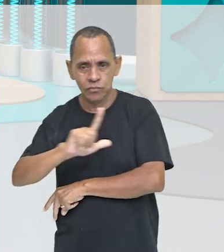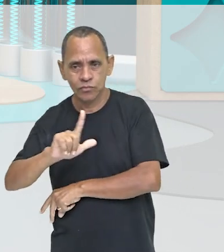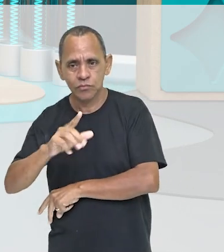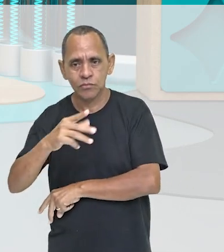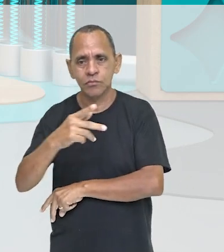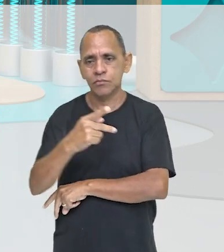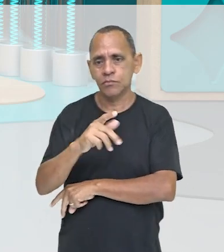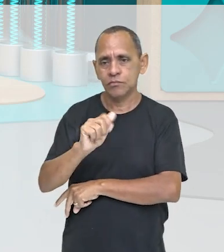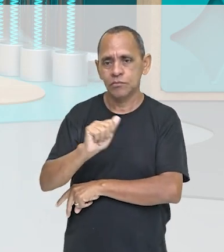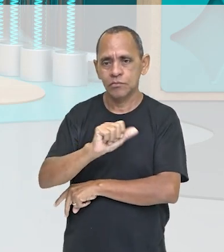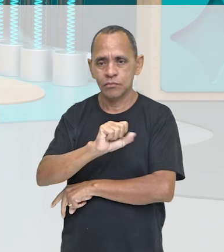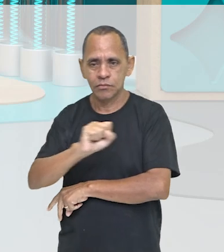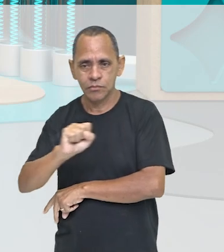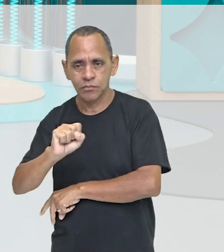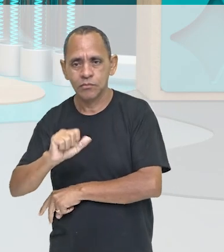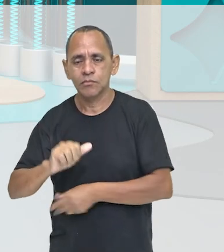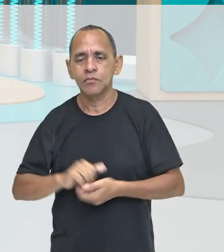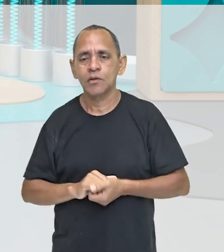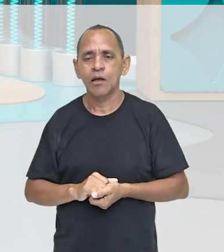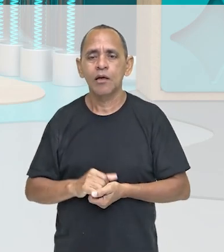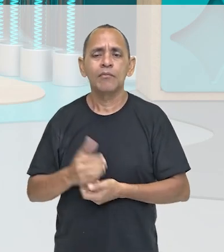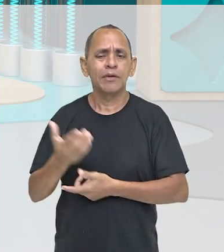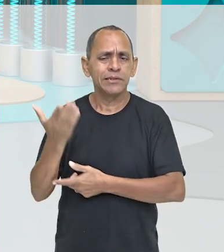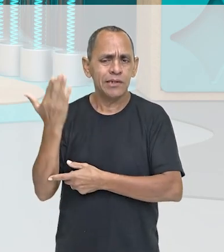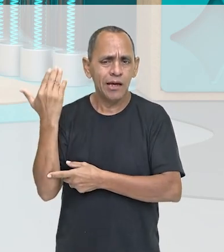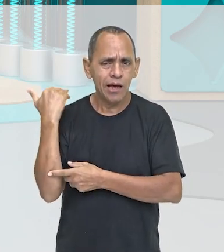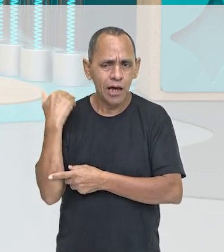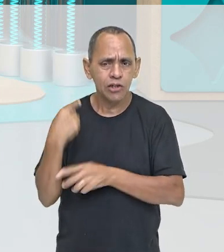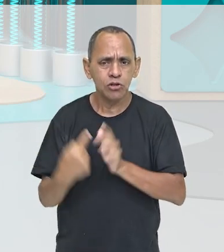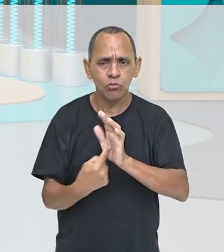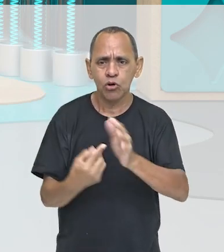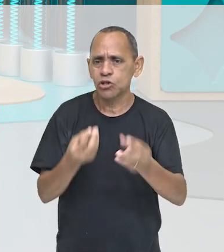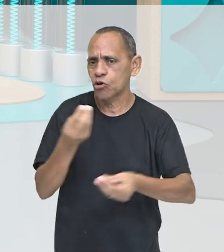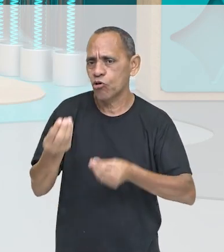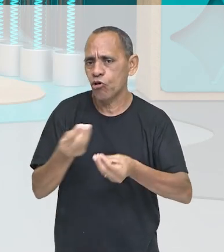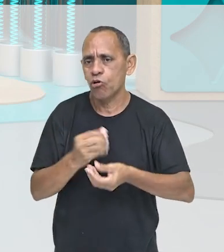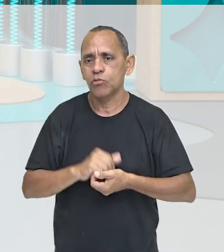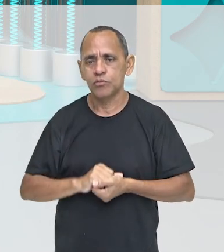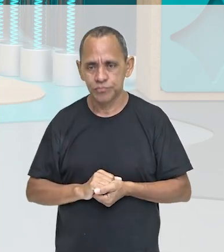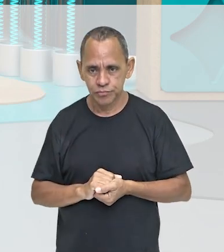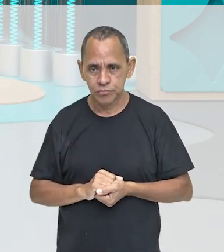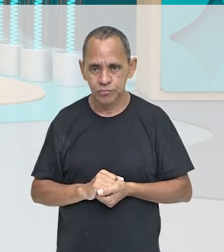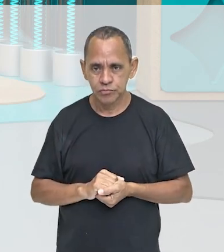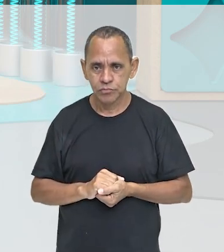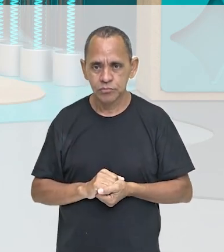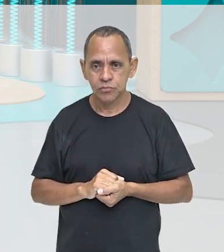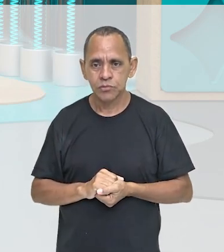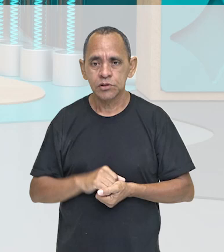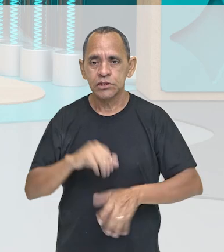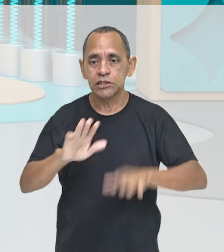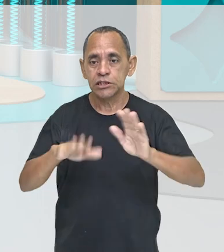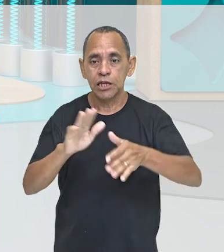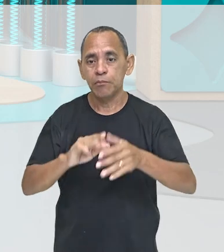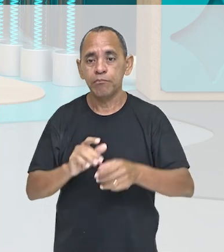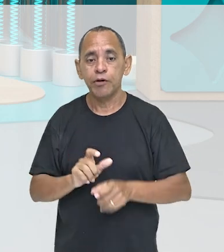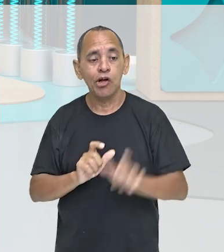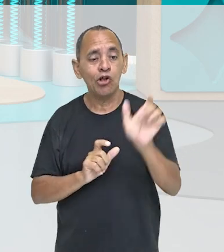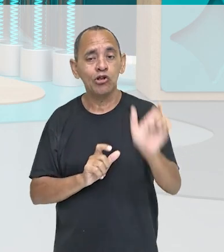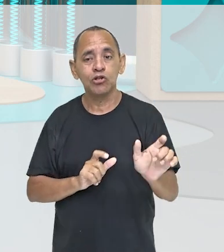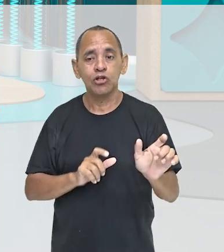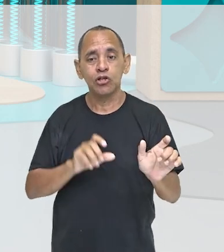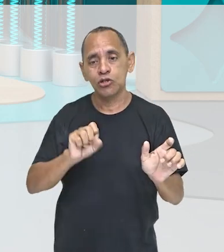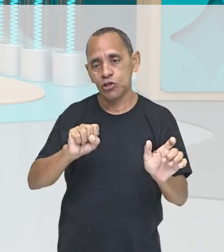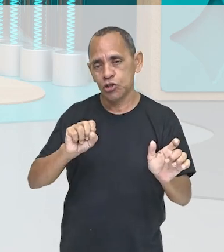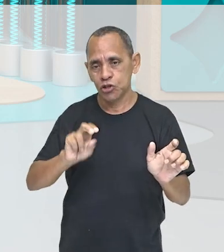pass, passarei, passaremos, passarão, depende aí qual será o meu sujeito. Outro exemplo. Will